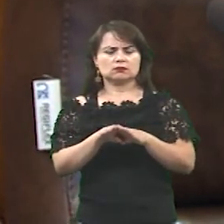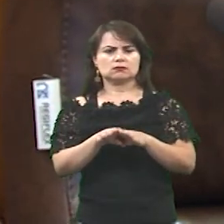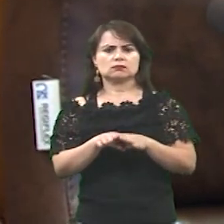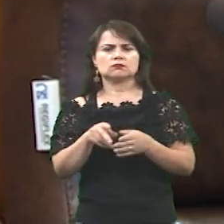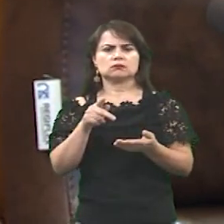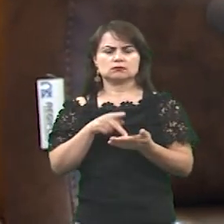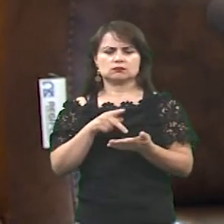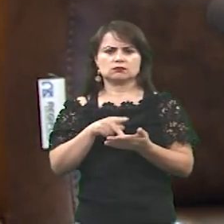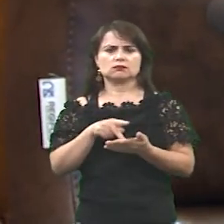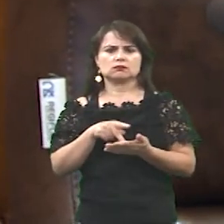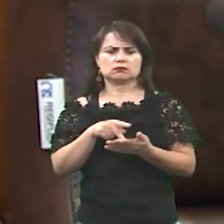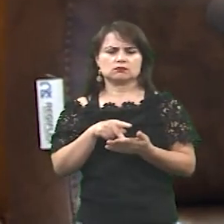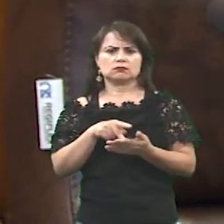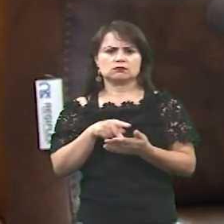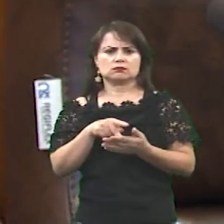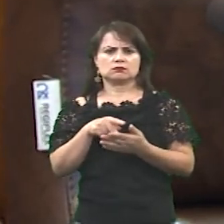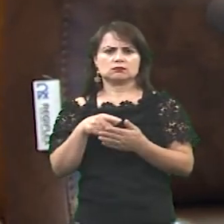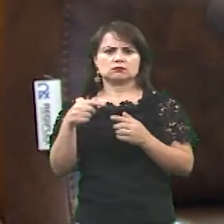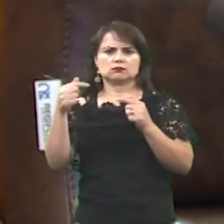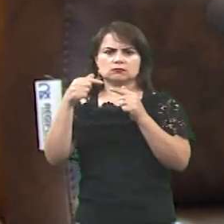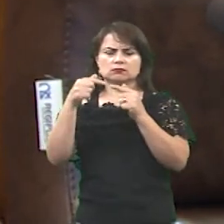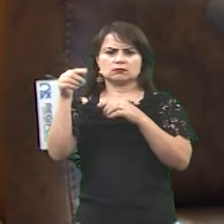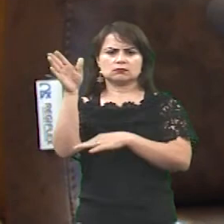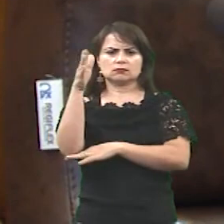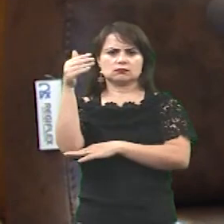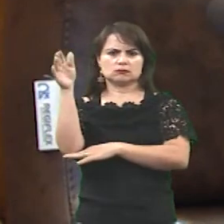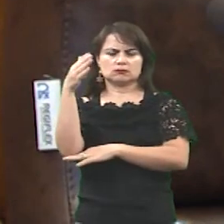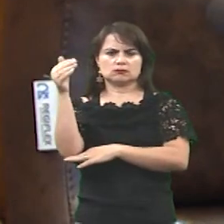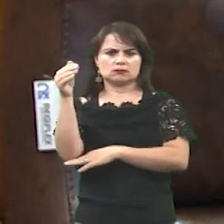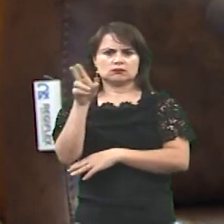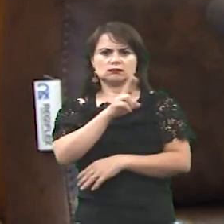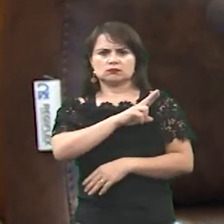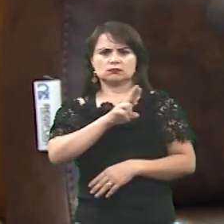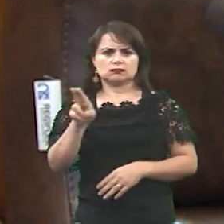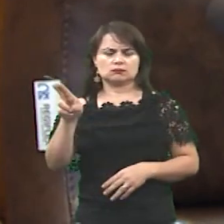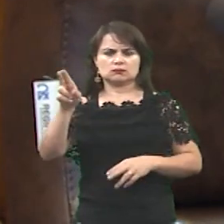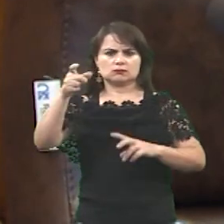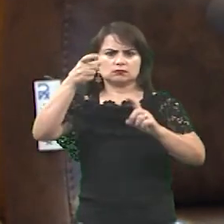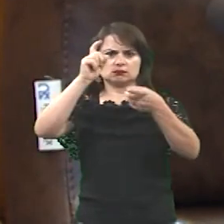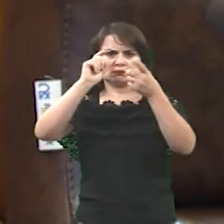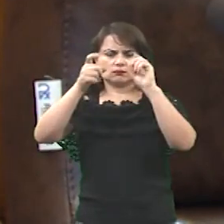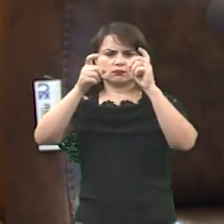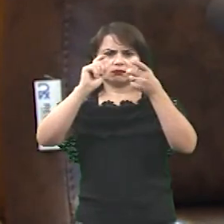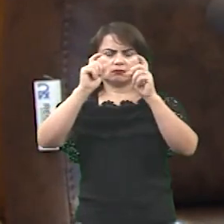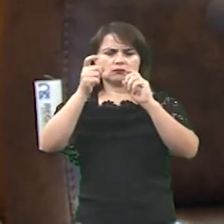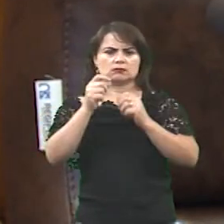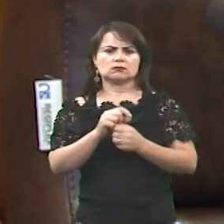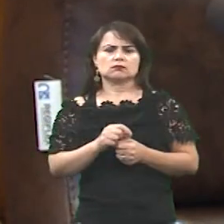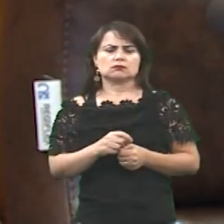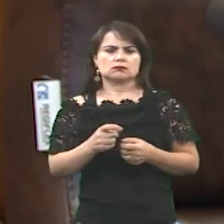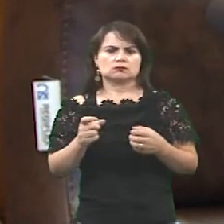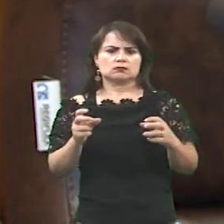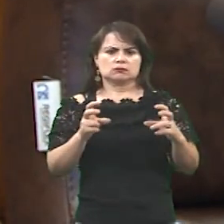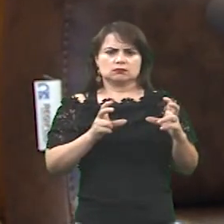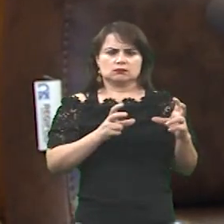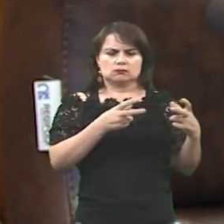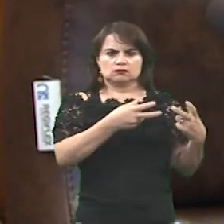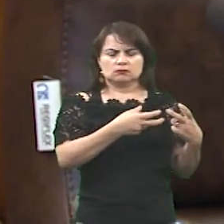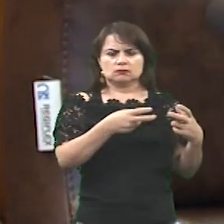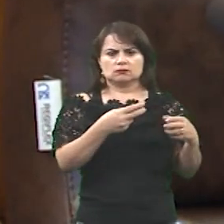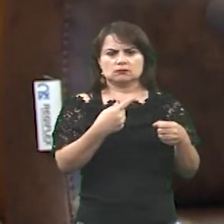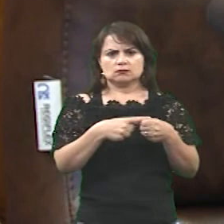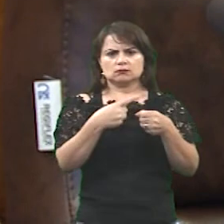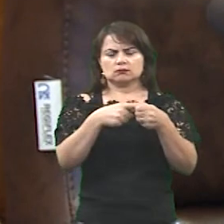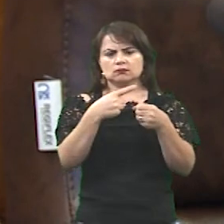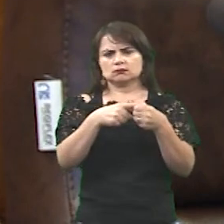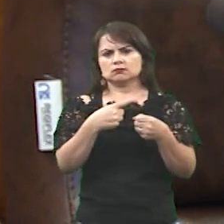bandeira. Então, em nome da Câmara Municipal de Marília, aqui presentes os vereadores Marcos Rezende, João do